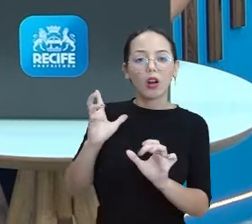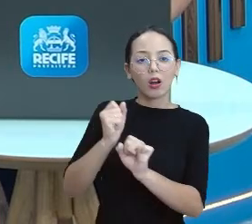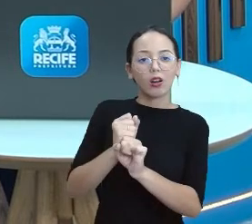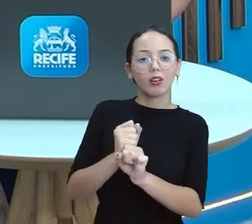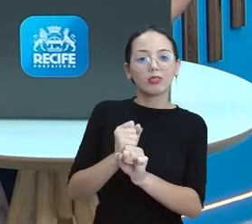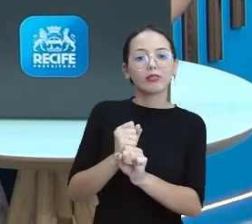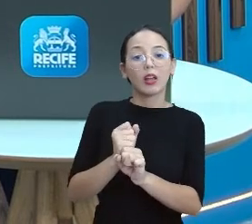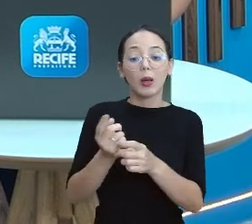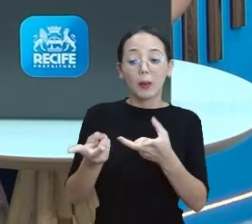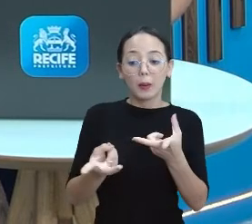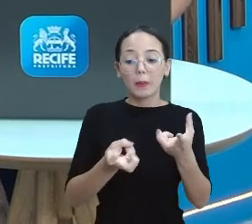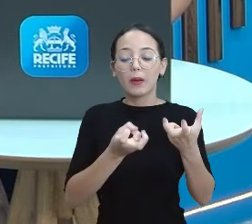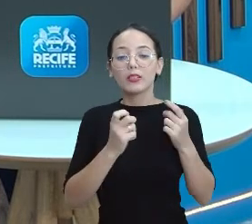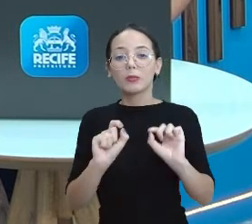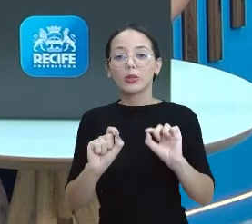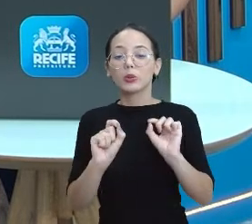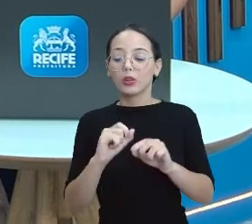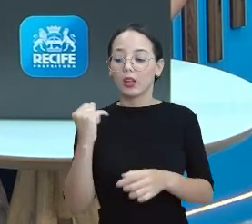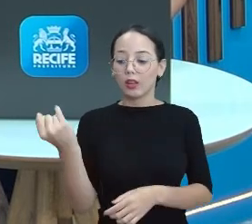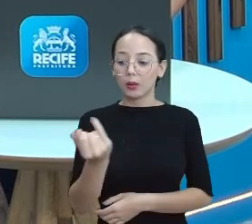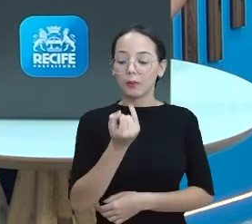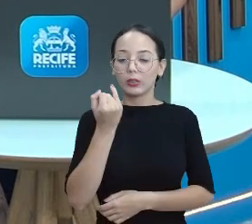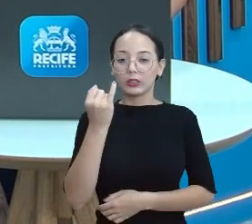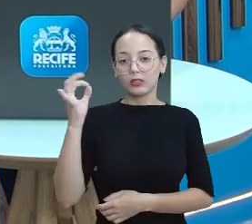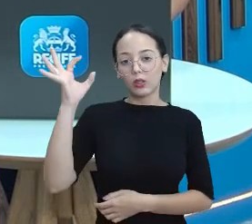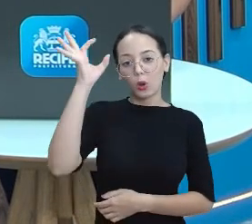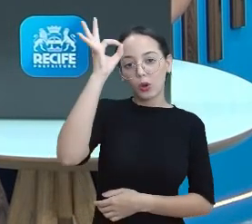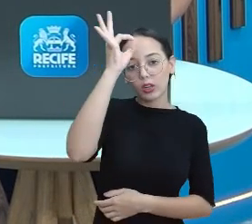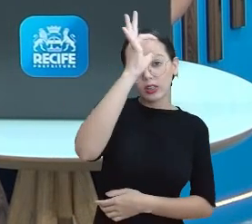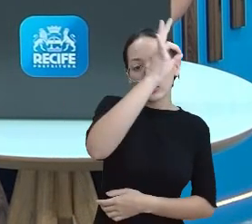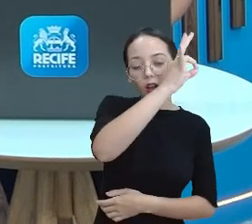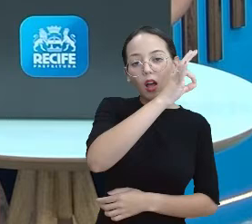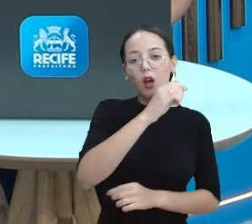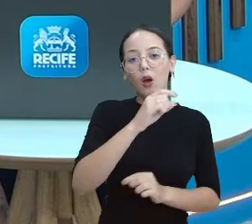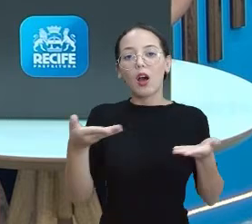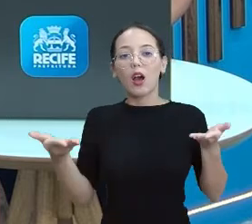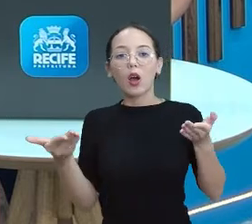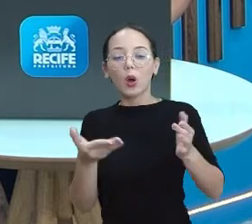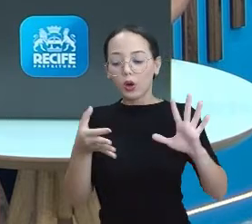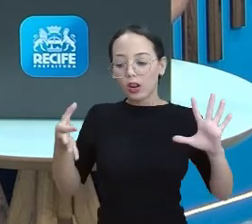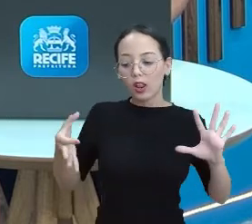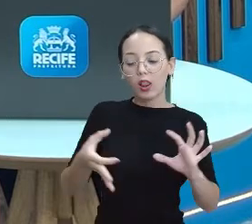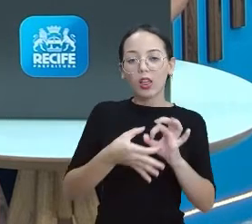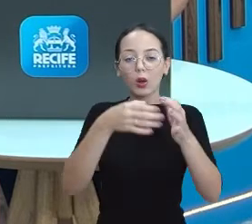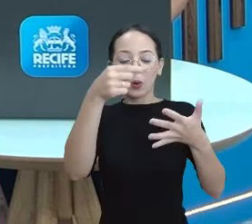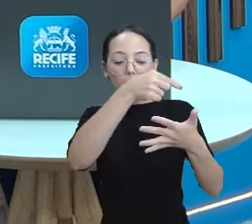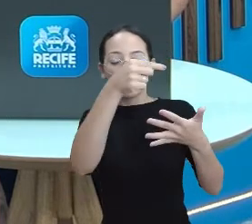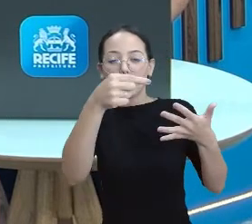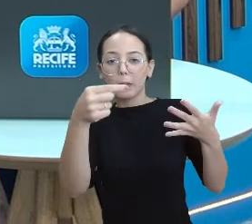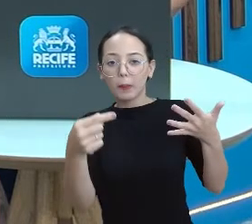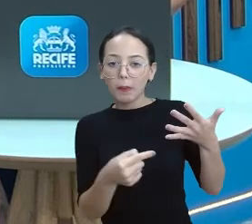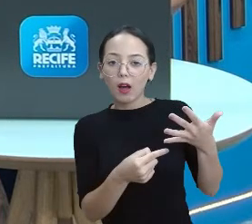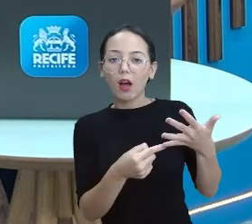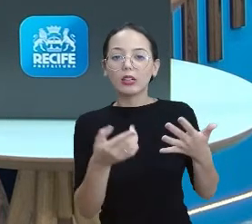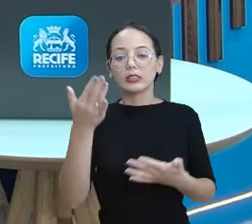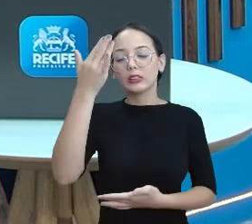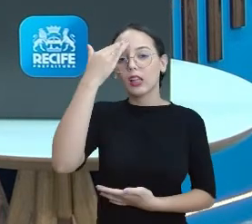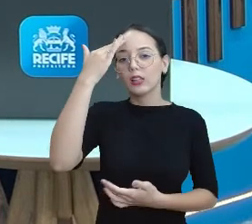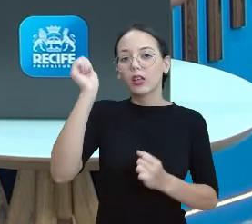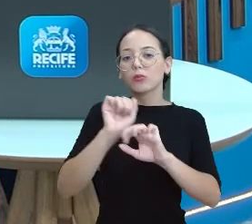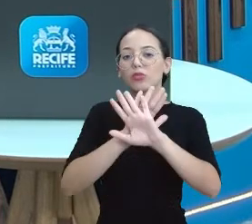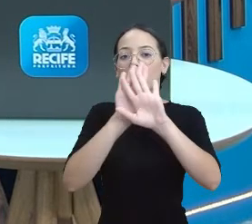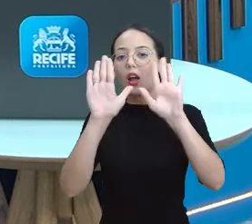Veja, percebemos a importância da cognição, fizemos uma ponte com as funções executivas, entendemos